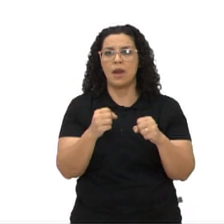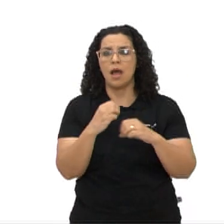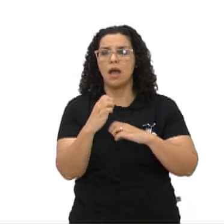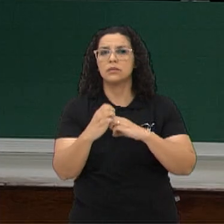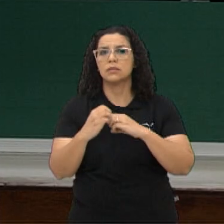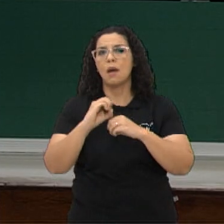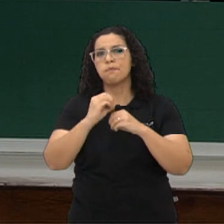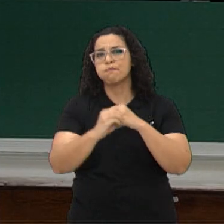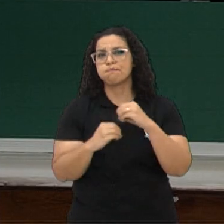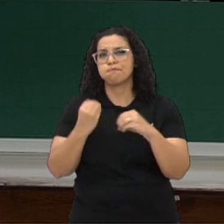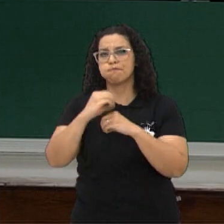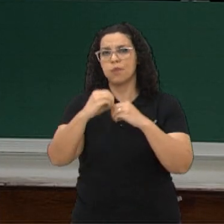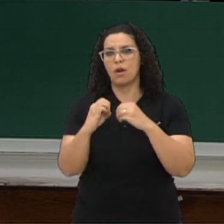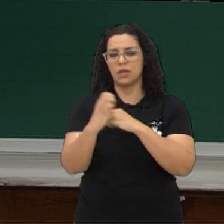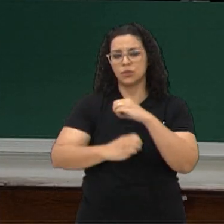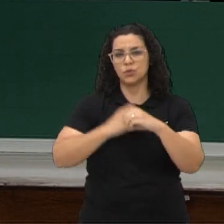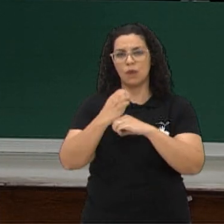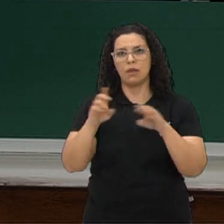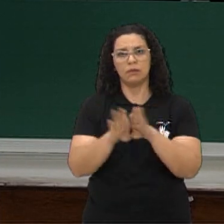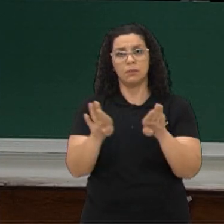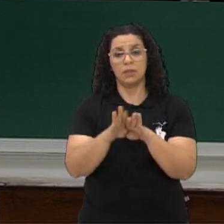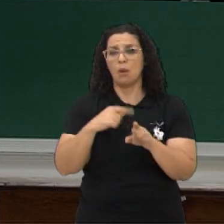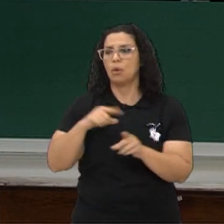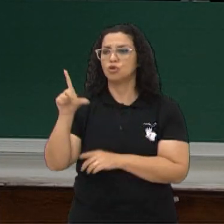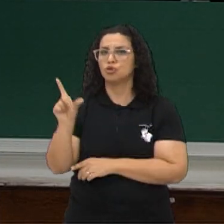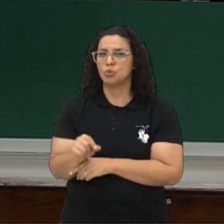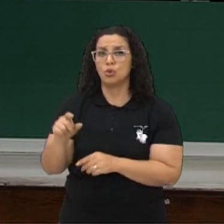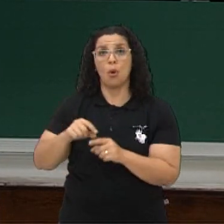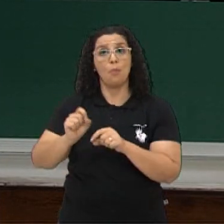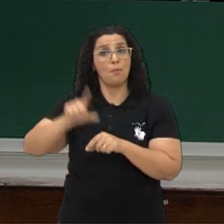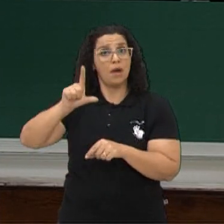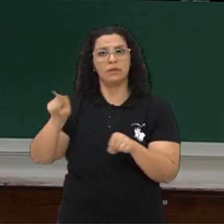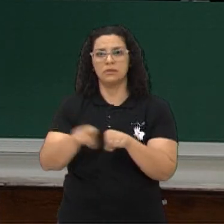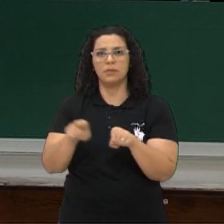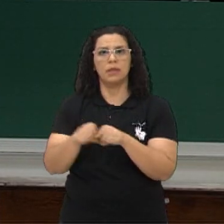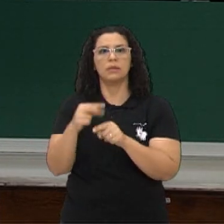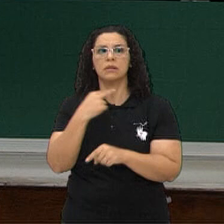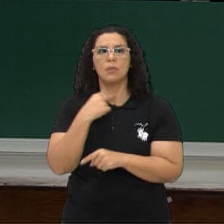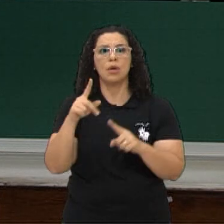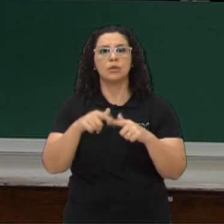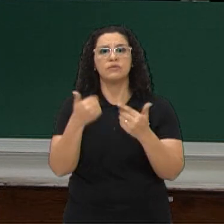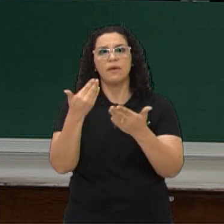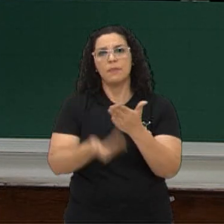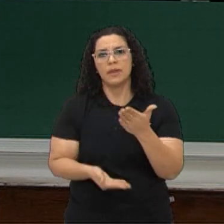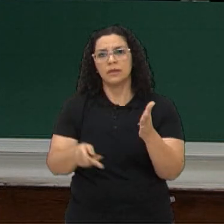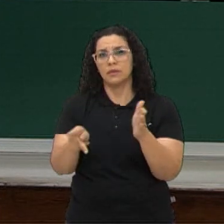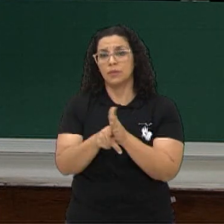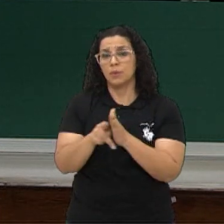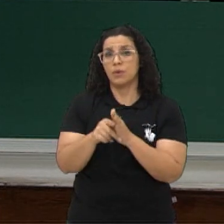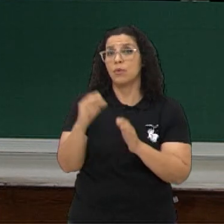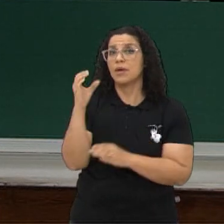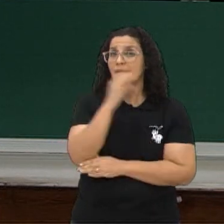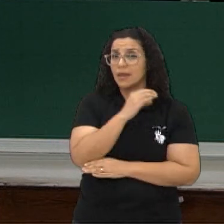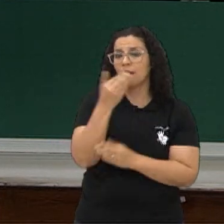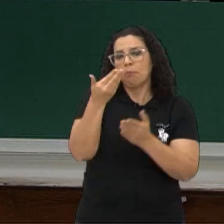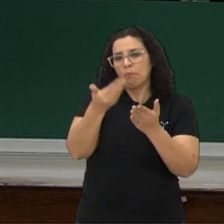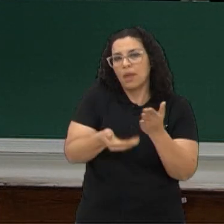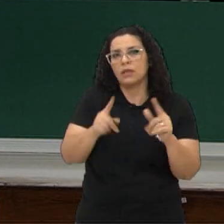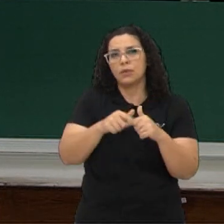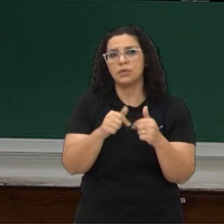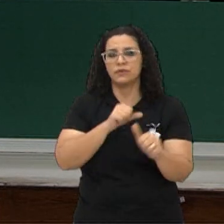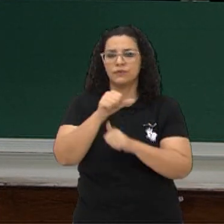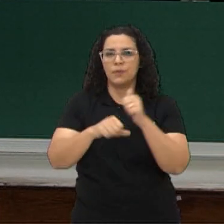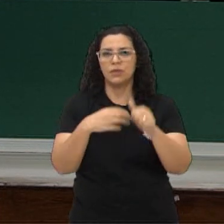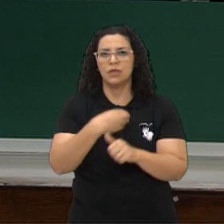Não pode ser um valor de voltagem muito maior, porque aí vai ter perdas de calor e, por causa do